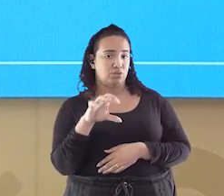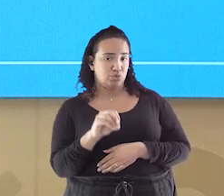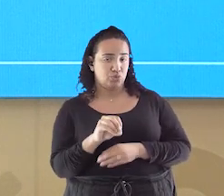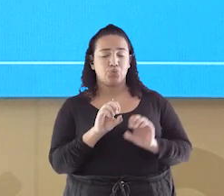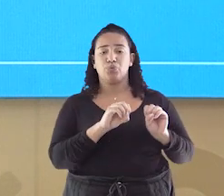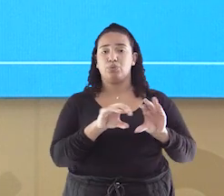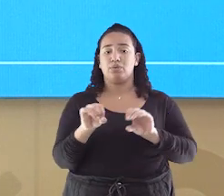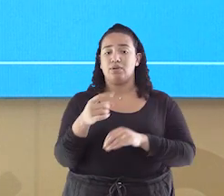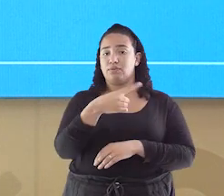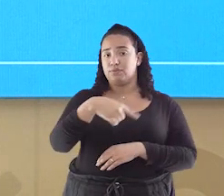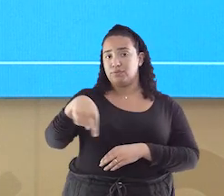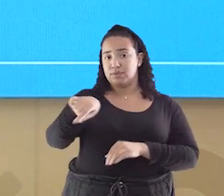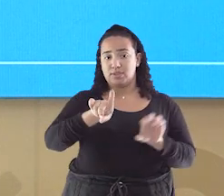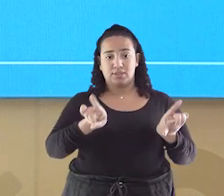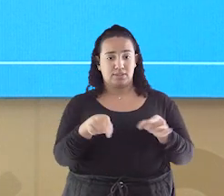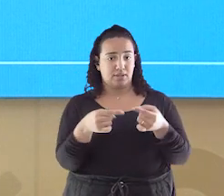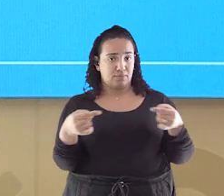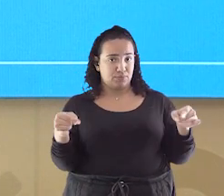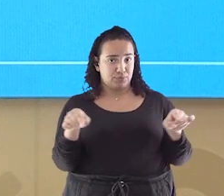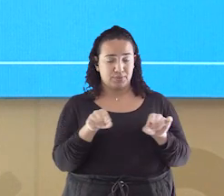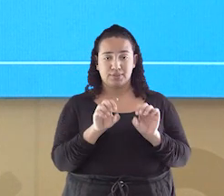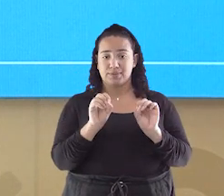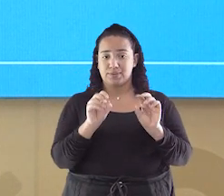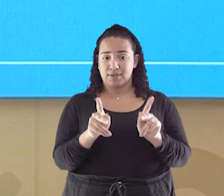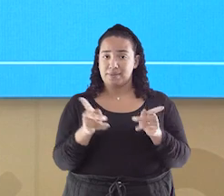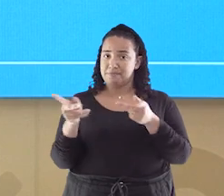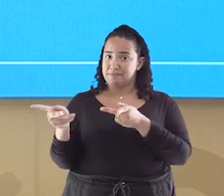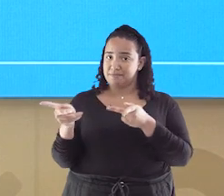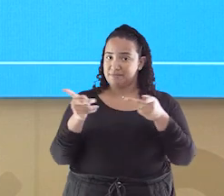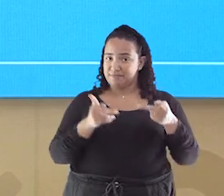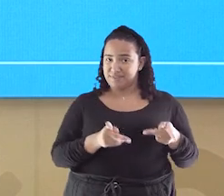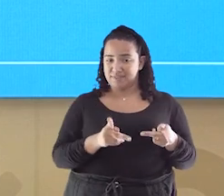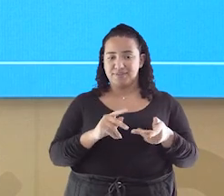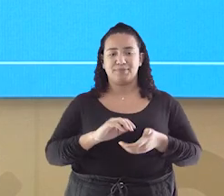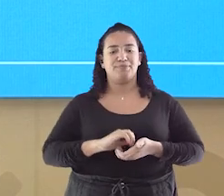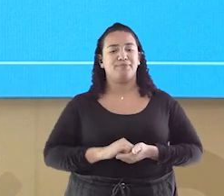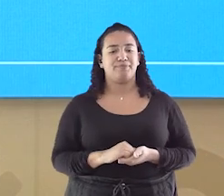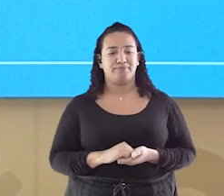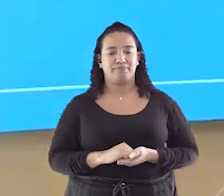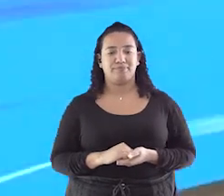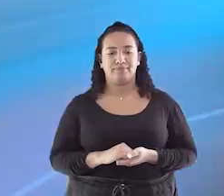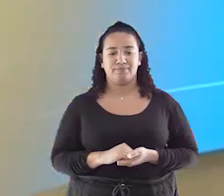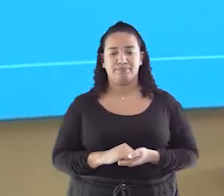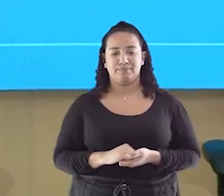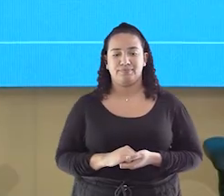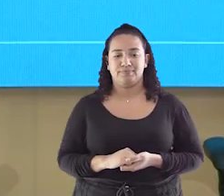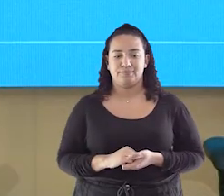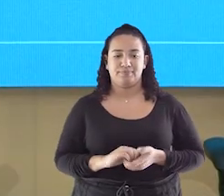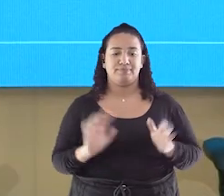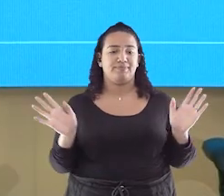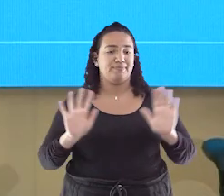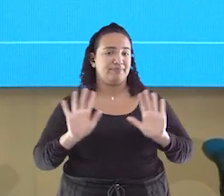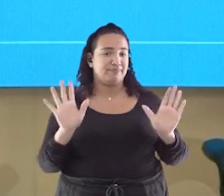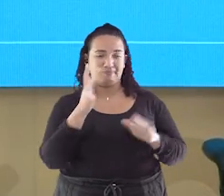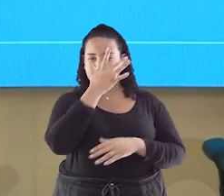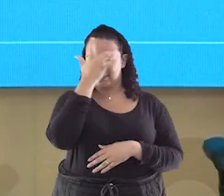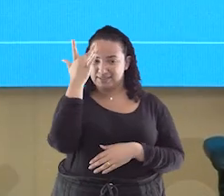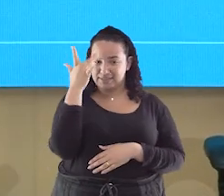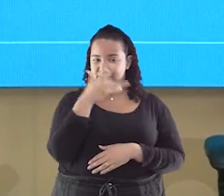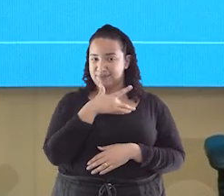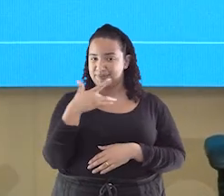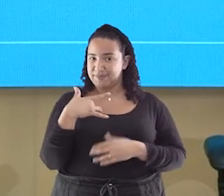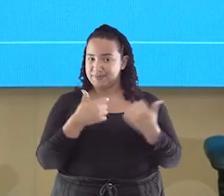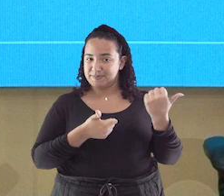para ensinarem para vocês a música das preposições. Sejam muito bem-vindos, Daniela e Fabrício. Fala galera, tudo bem